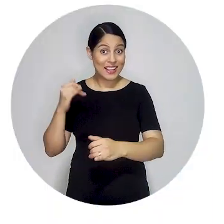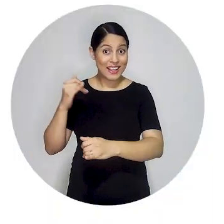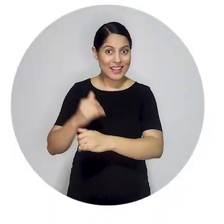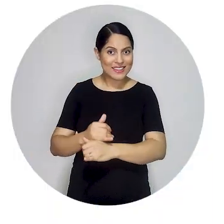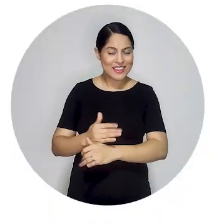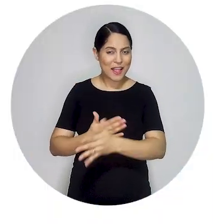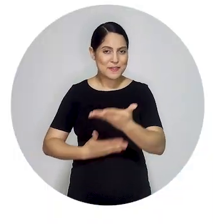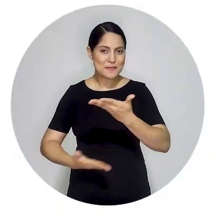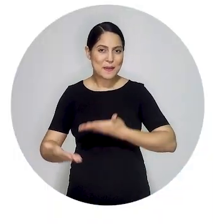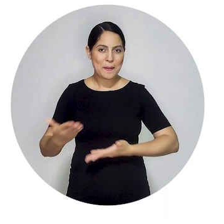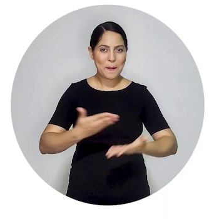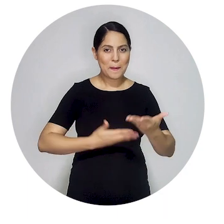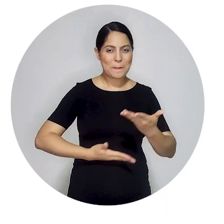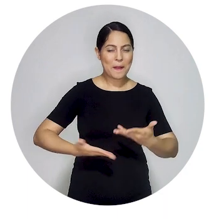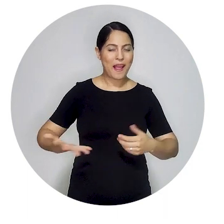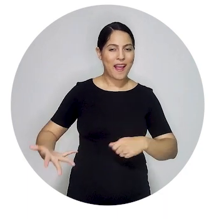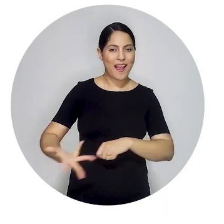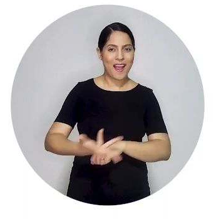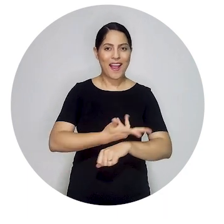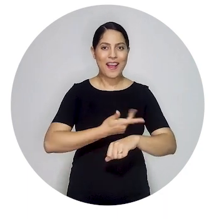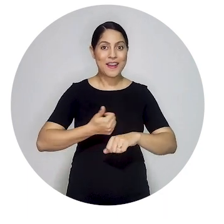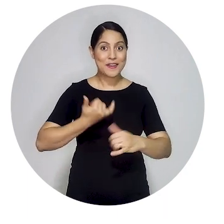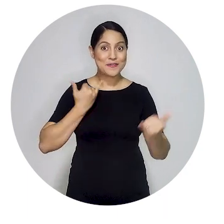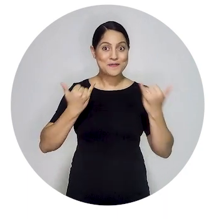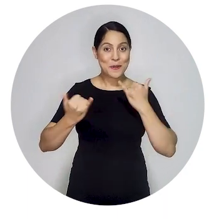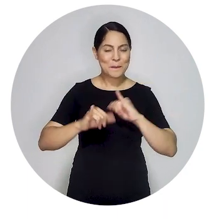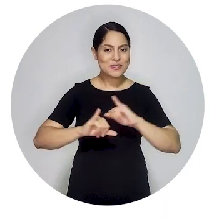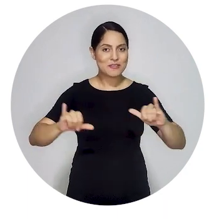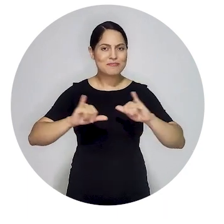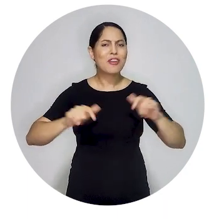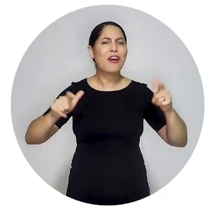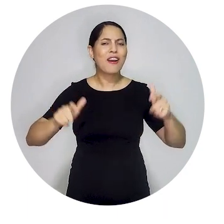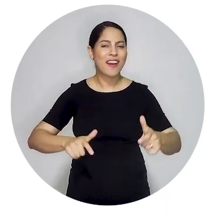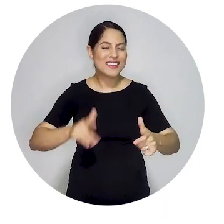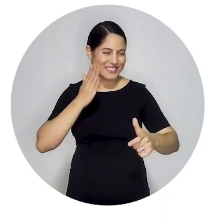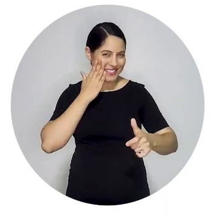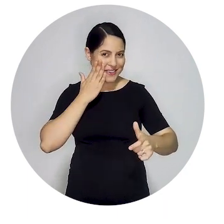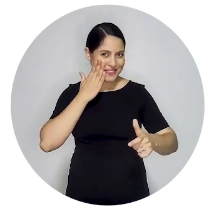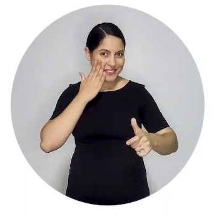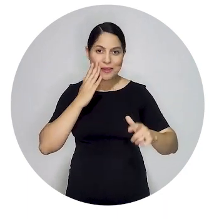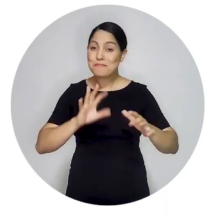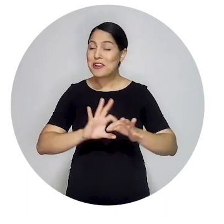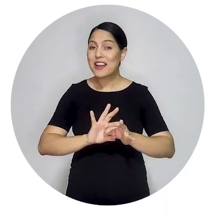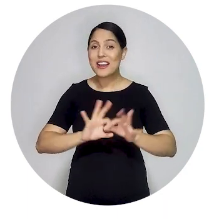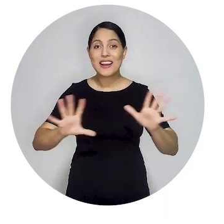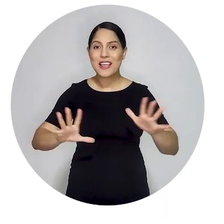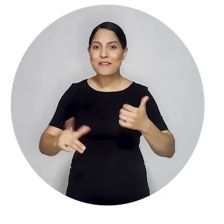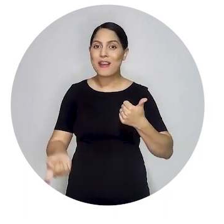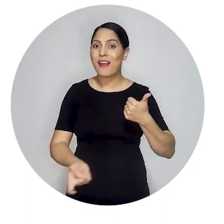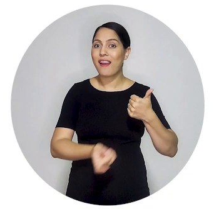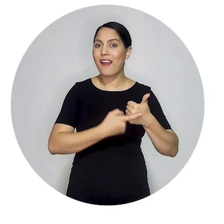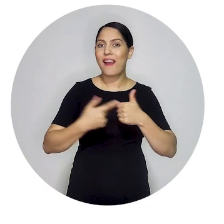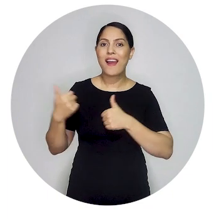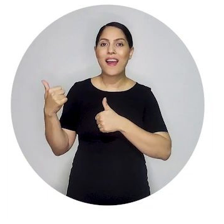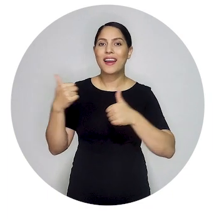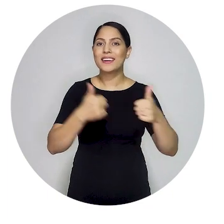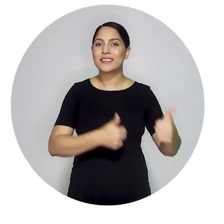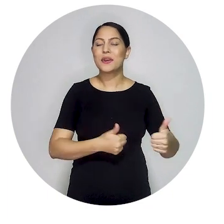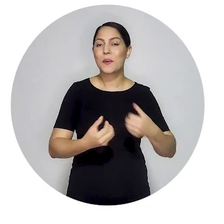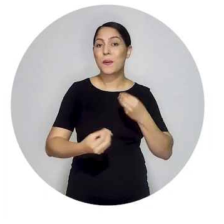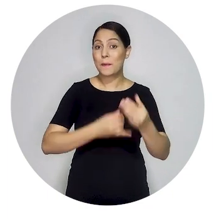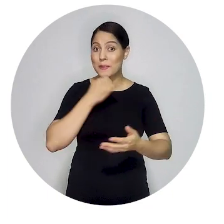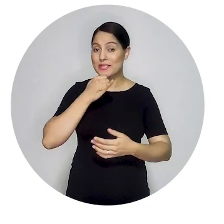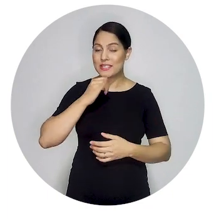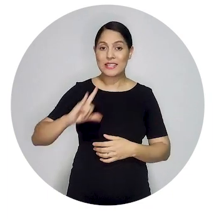Interação, credibilidade, profissionalismo e muita informação. Você já sabe onde encontrar. Basta um clique de curtir ou seguir e você fará